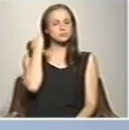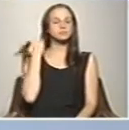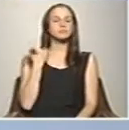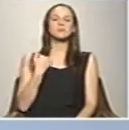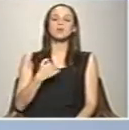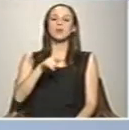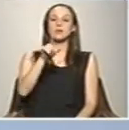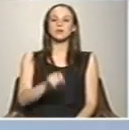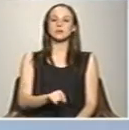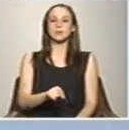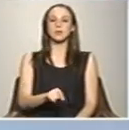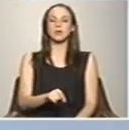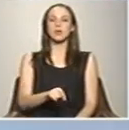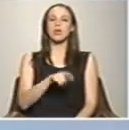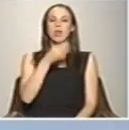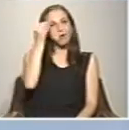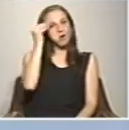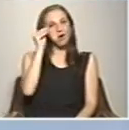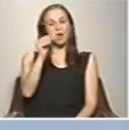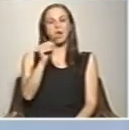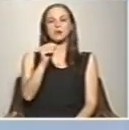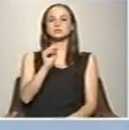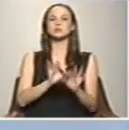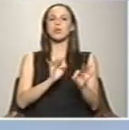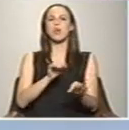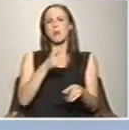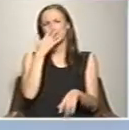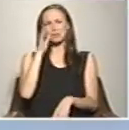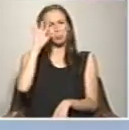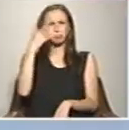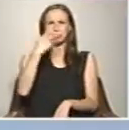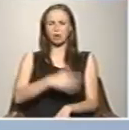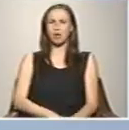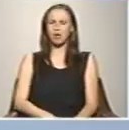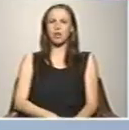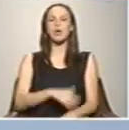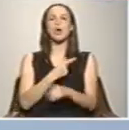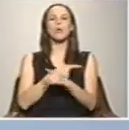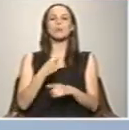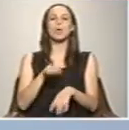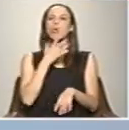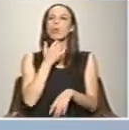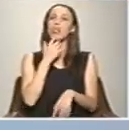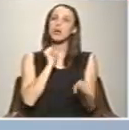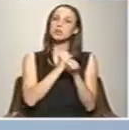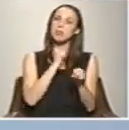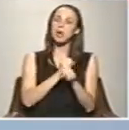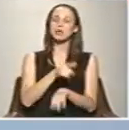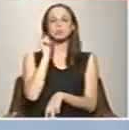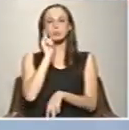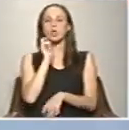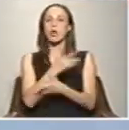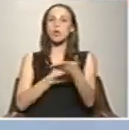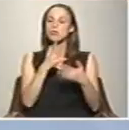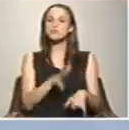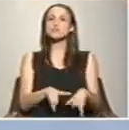orientações em termos sociais que acabam quase por ser esquizofrénicas, não é? Porque por um lado diz que o trabalho, a mobilidade do trabalho é muito importante em termos económicos, no nosso crescimento, porque